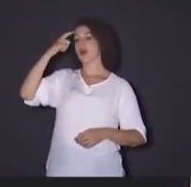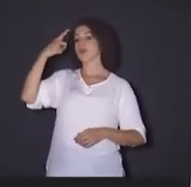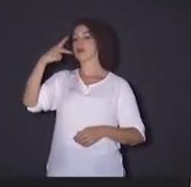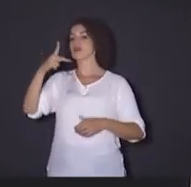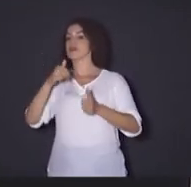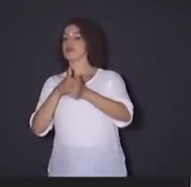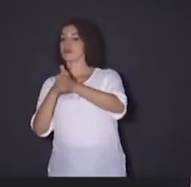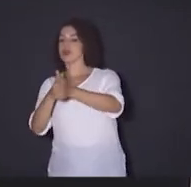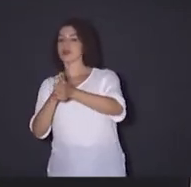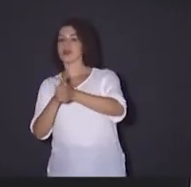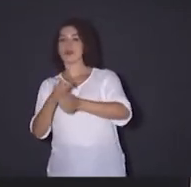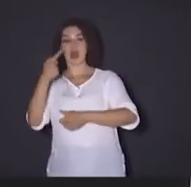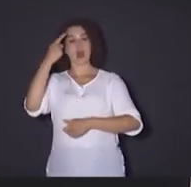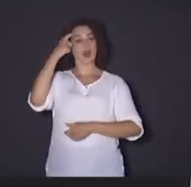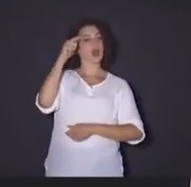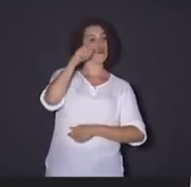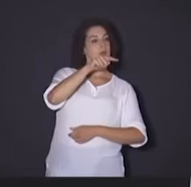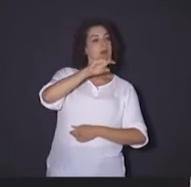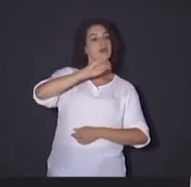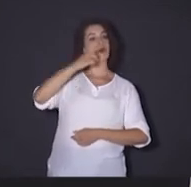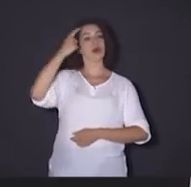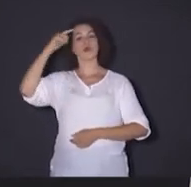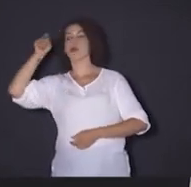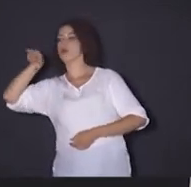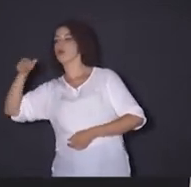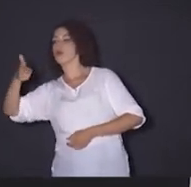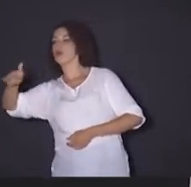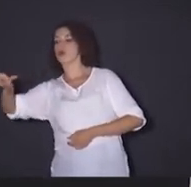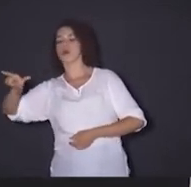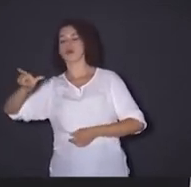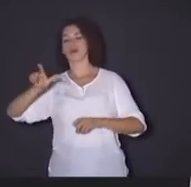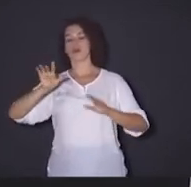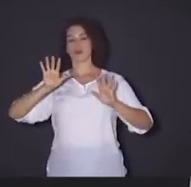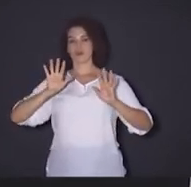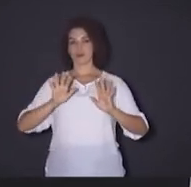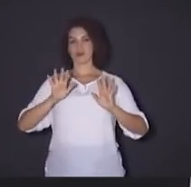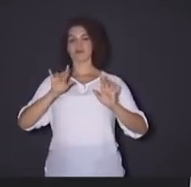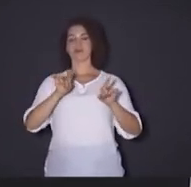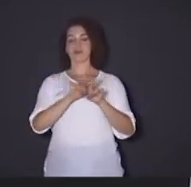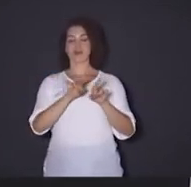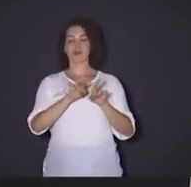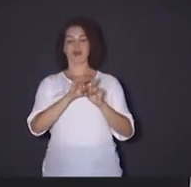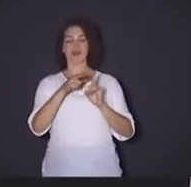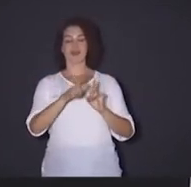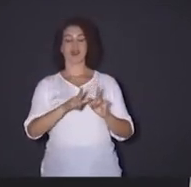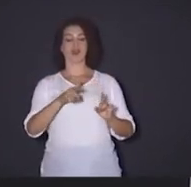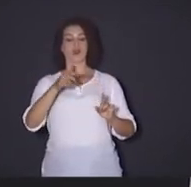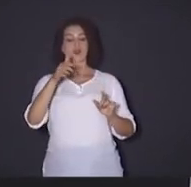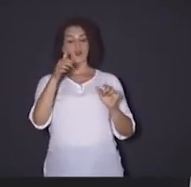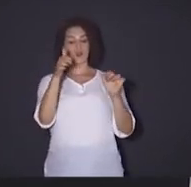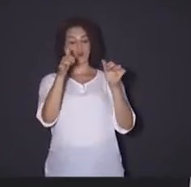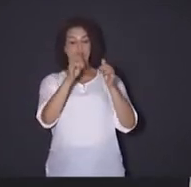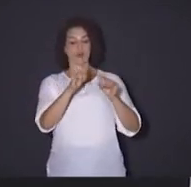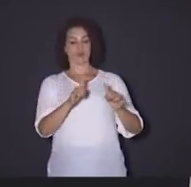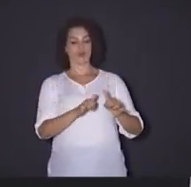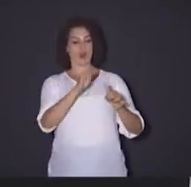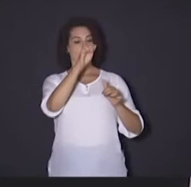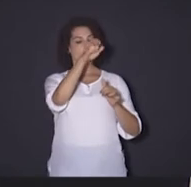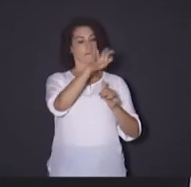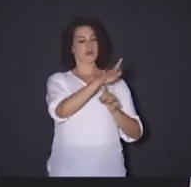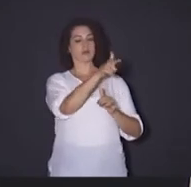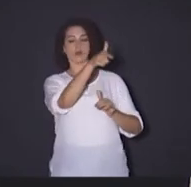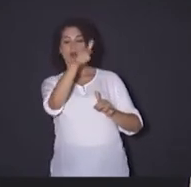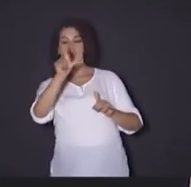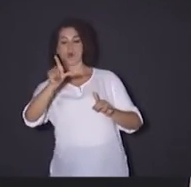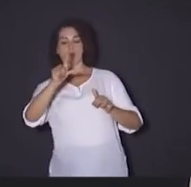pela sua cabeça vai pela cabeça do outro no culto de ouro e também fala nem orixá abençoou uma cabeça antes de abençoar a si mesmo